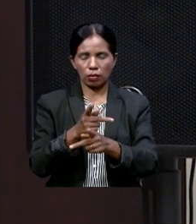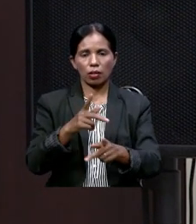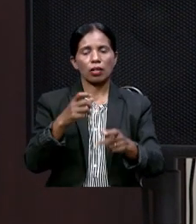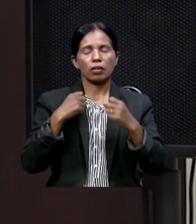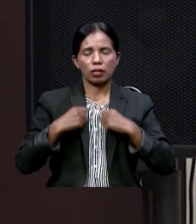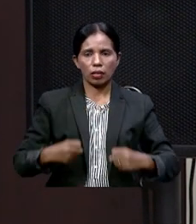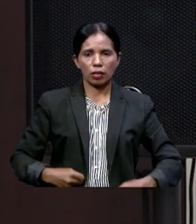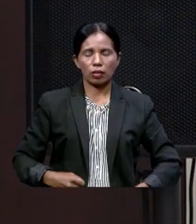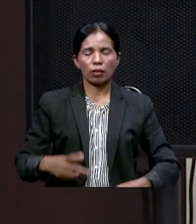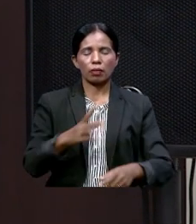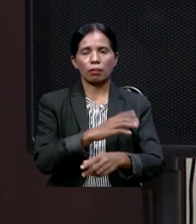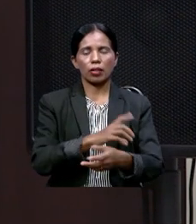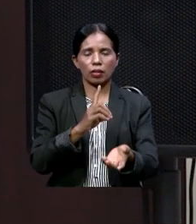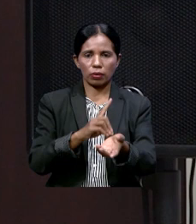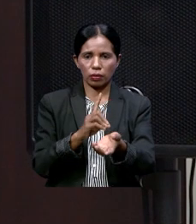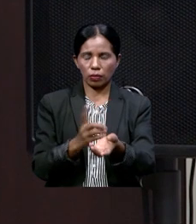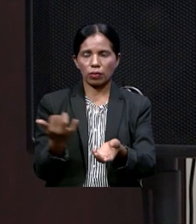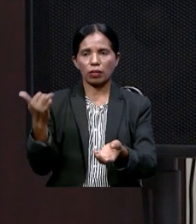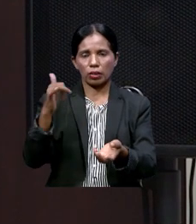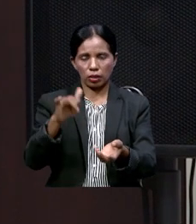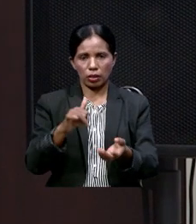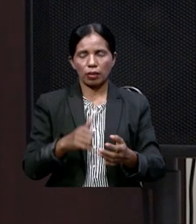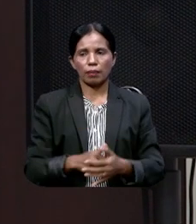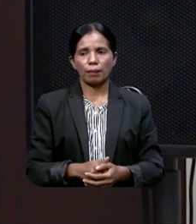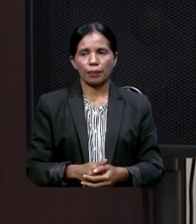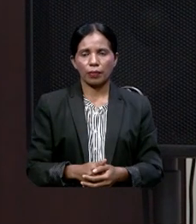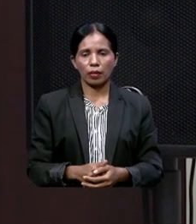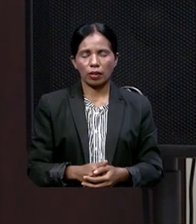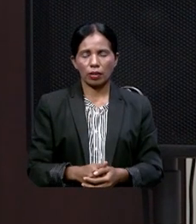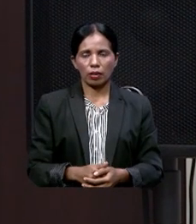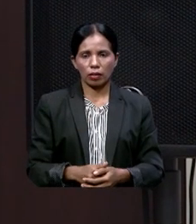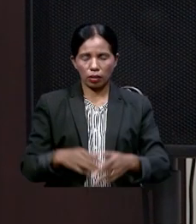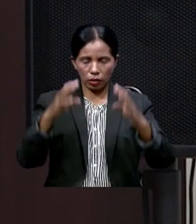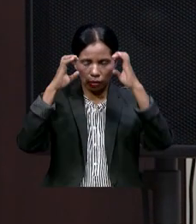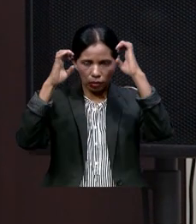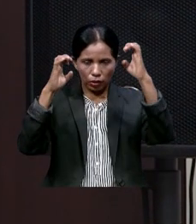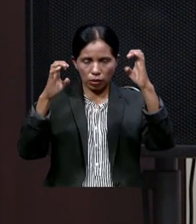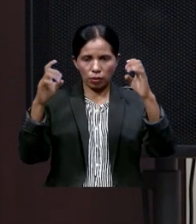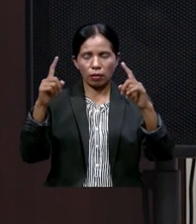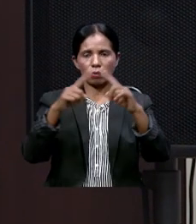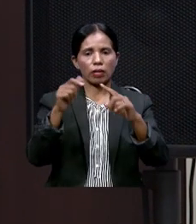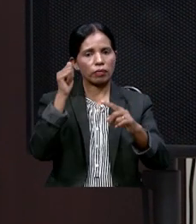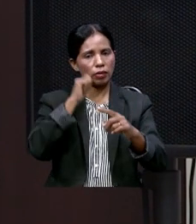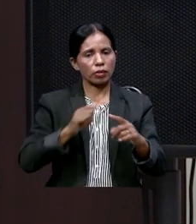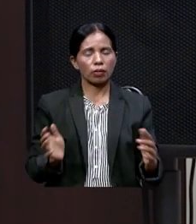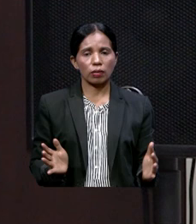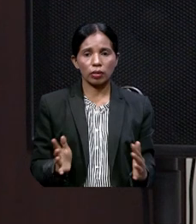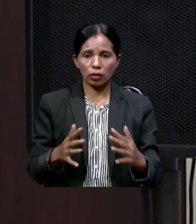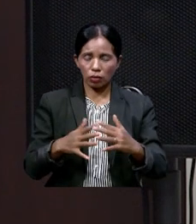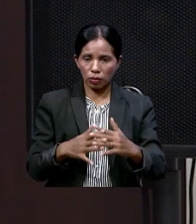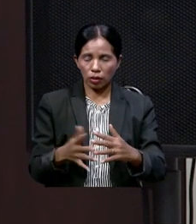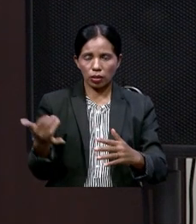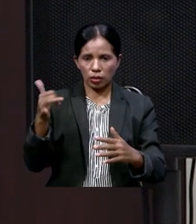ba profesional saude sila. Aura educación y nam afecto y sin duda sila, no hasa